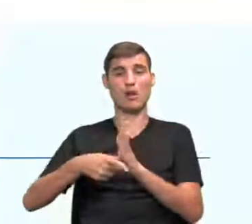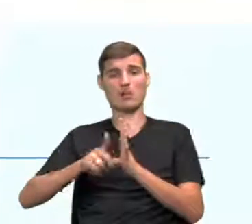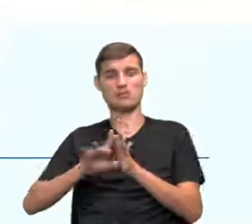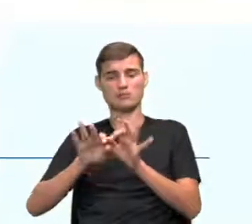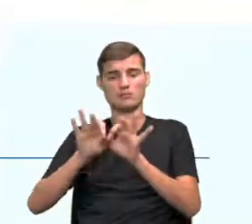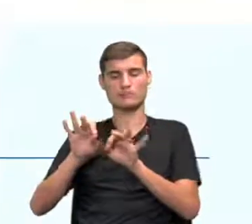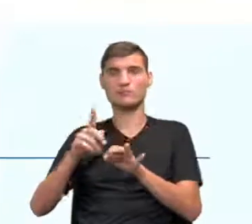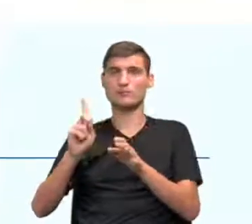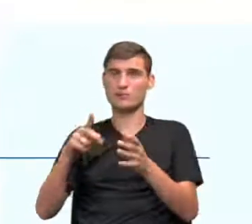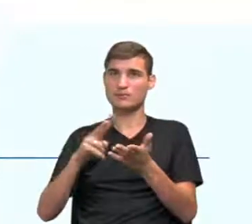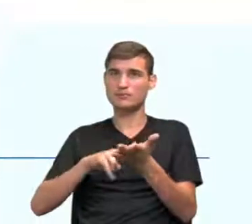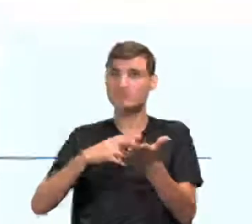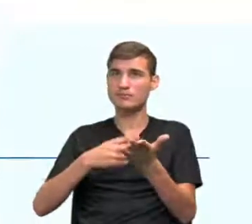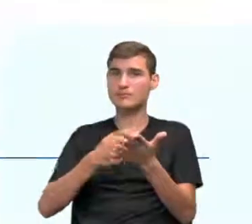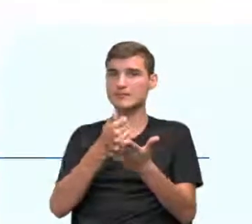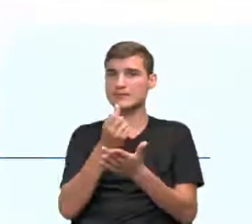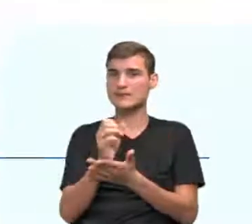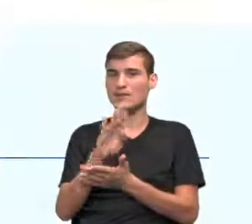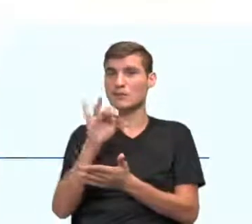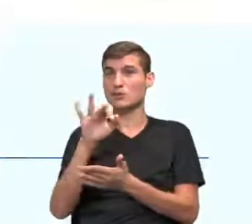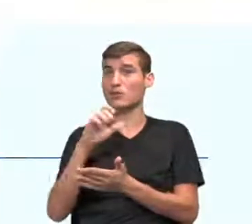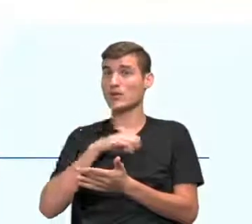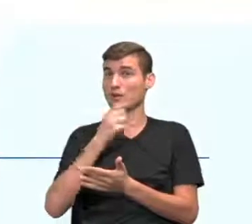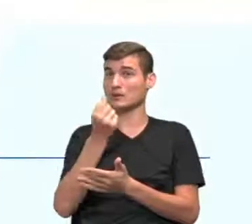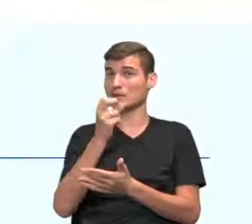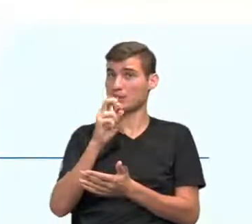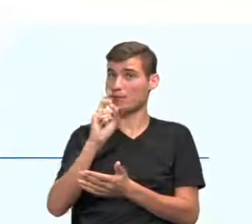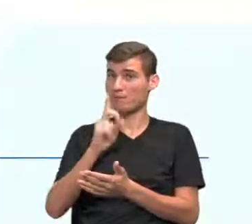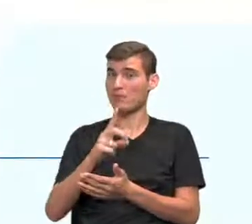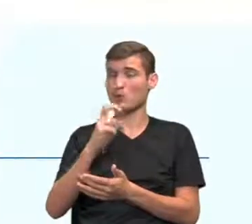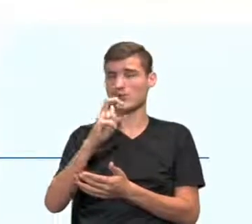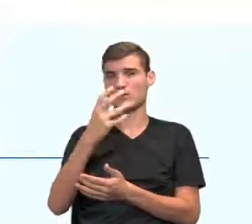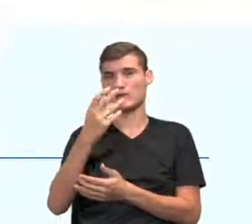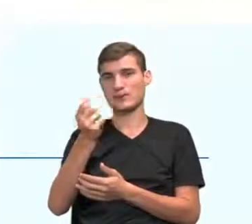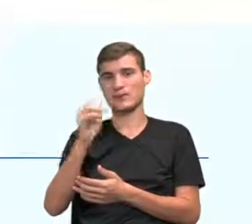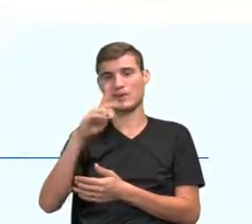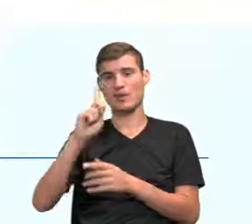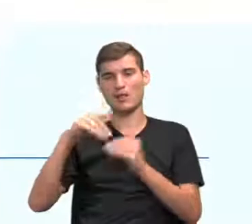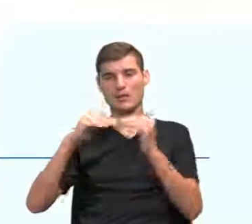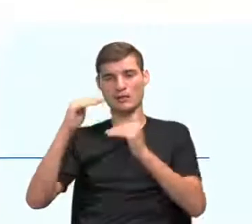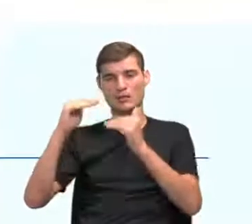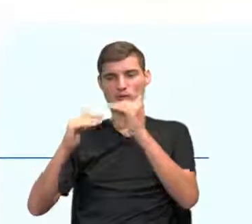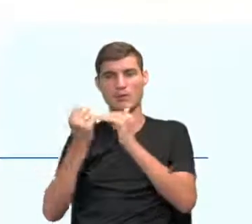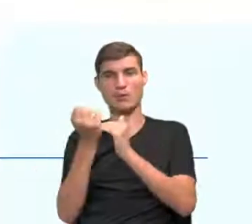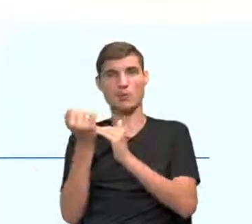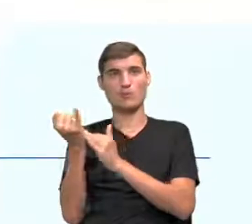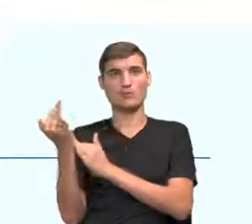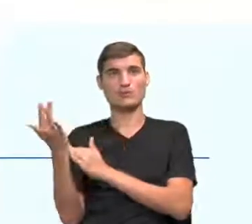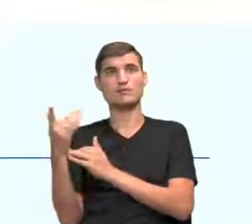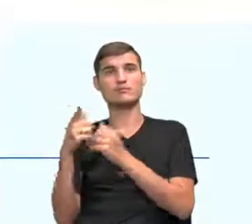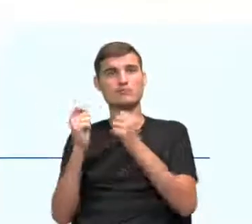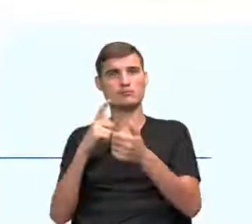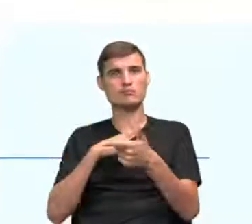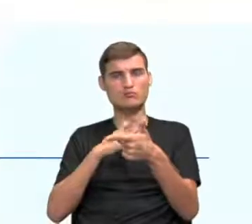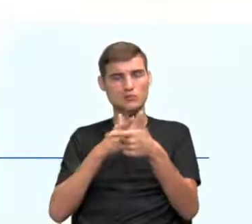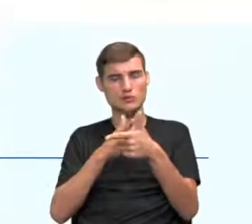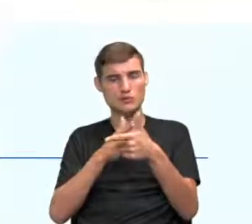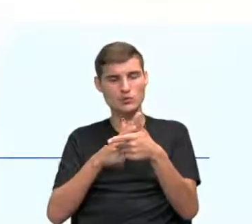conversor de 16 bits que tem 65.536 níveis. Então você pode